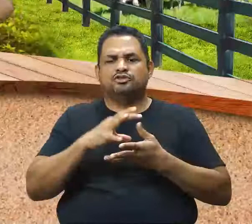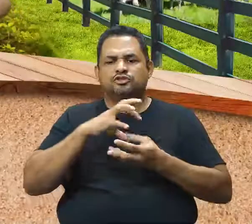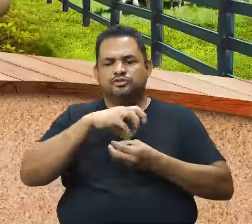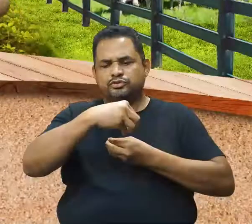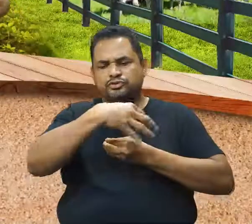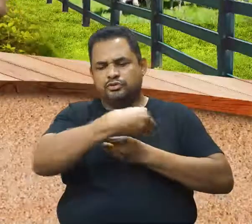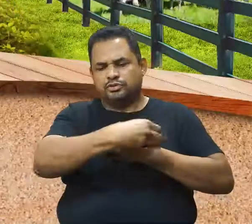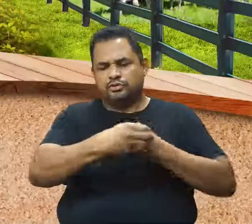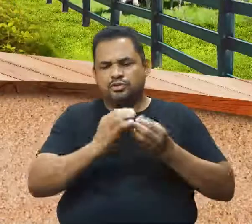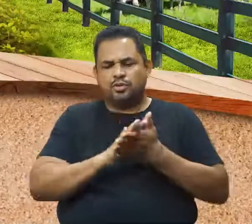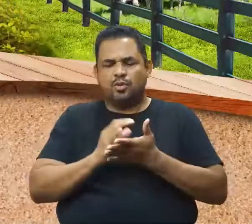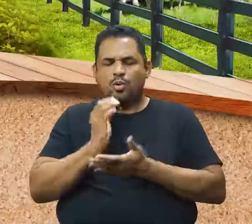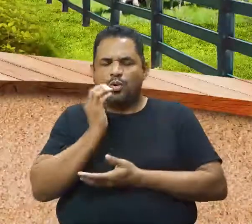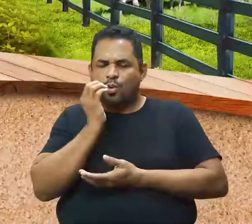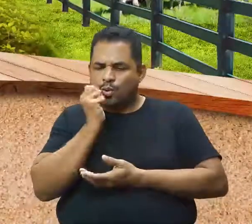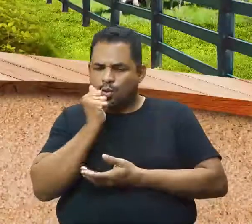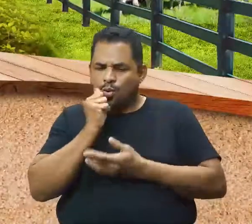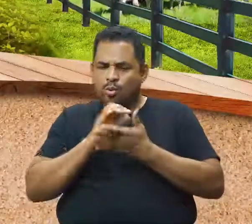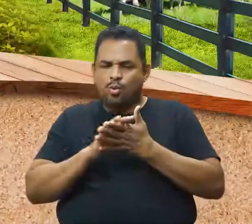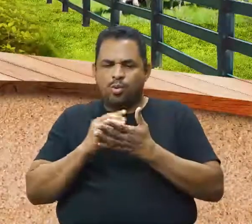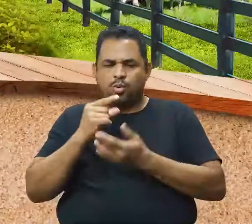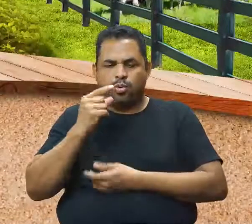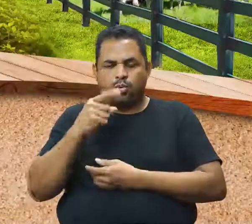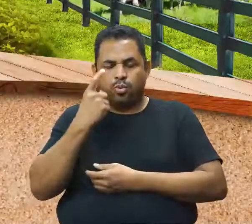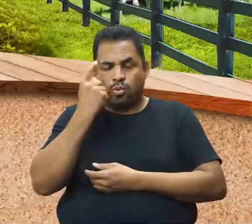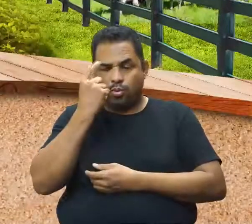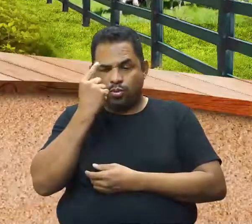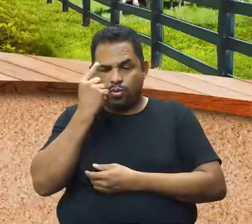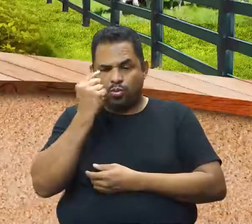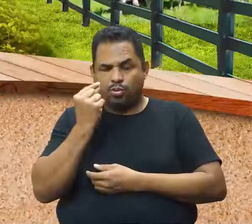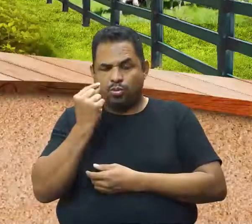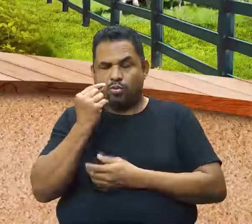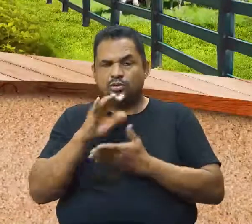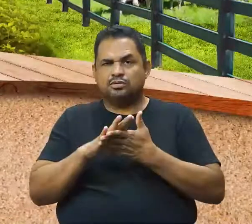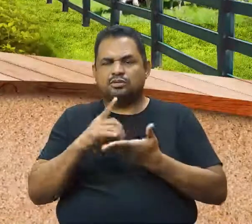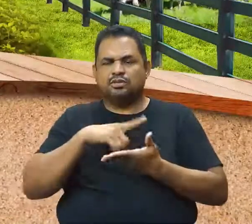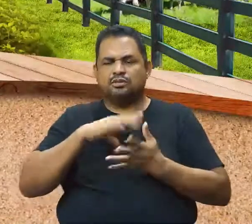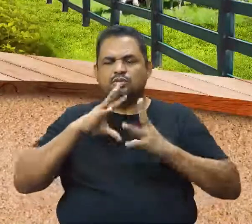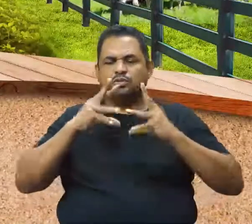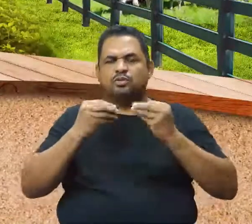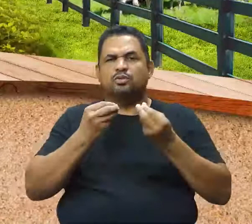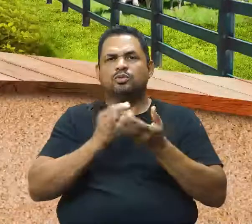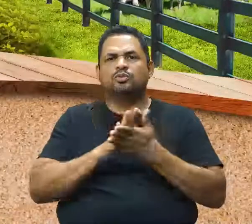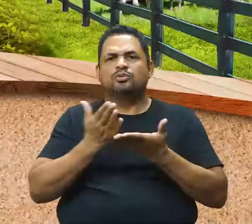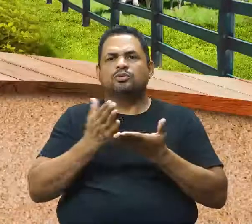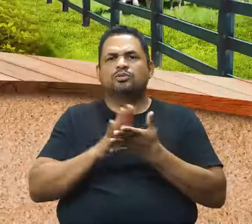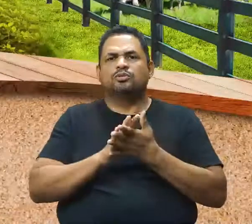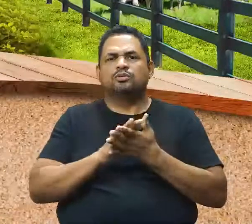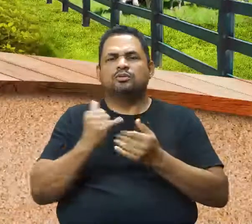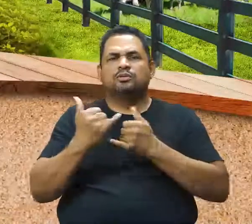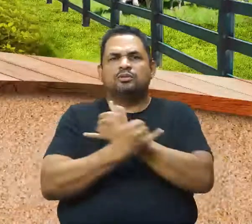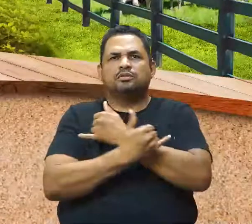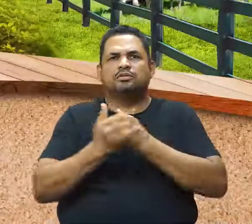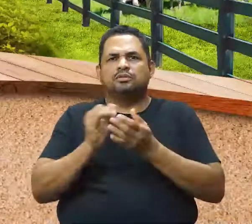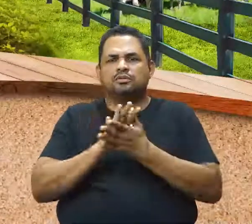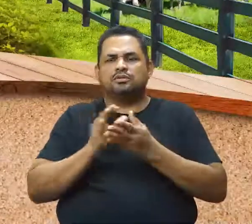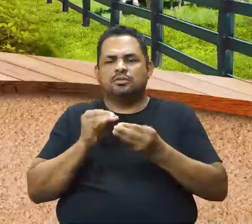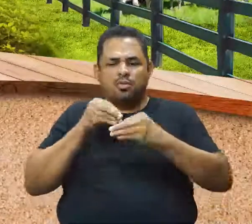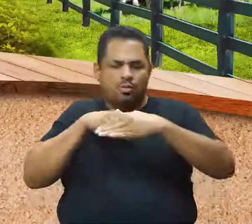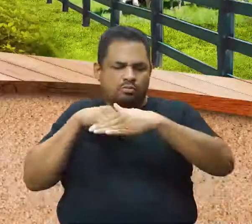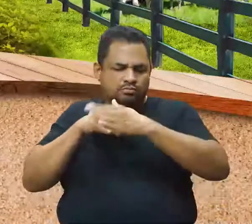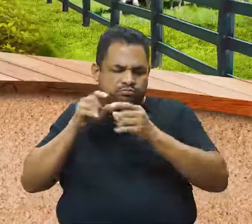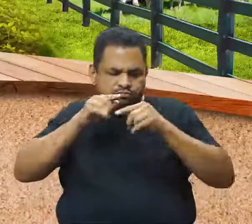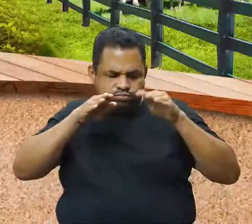do maracujá. E aí, essa cooperativa, que tem toda a infraestrutura, embala essas polpas e manda tudo para os